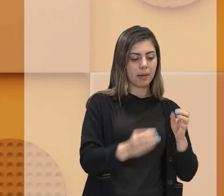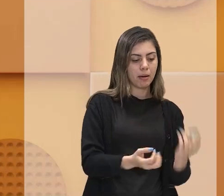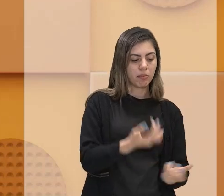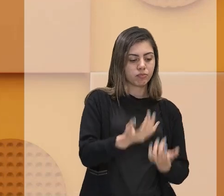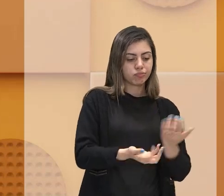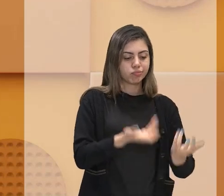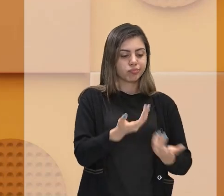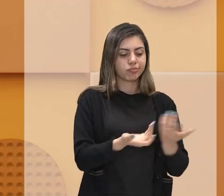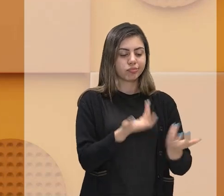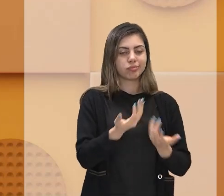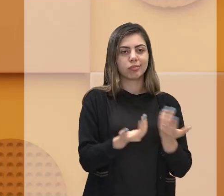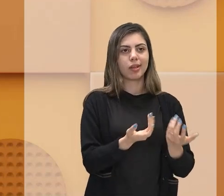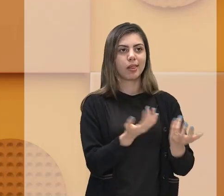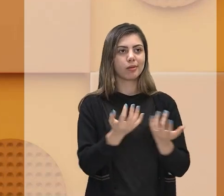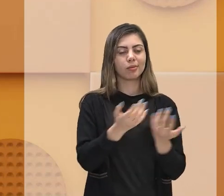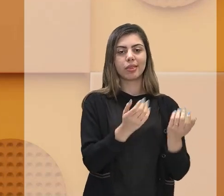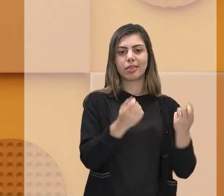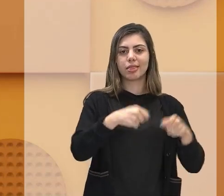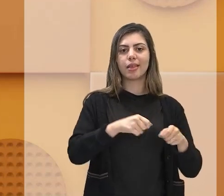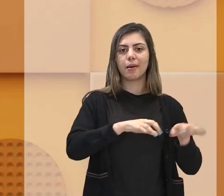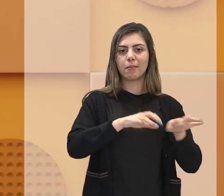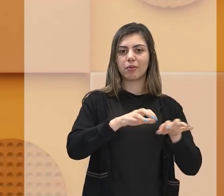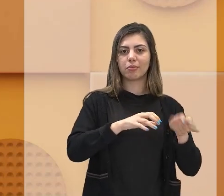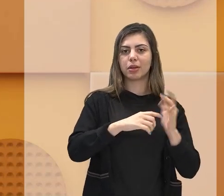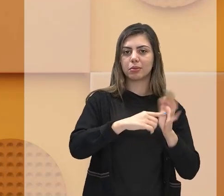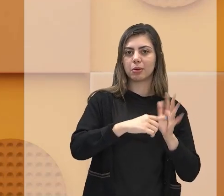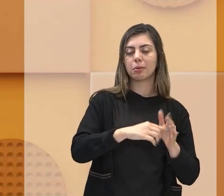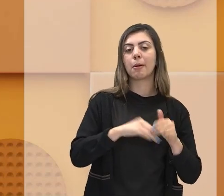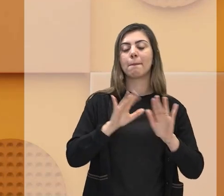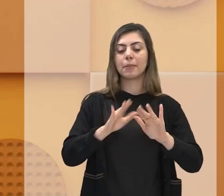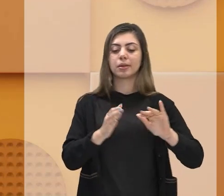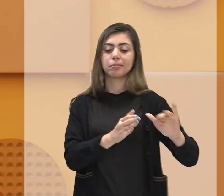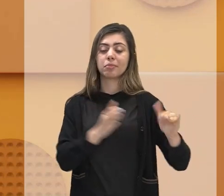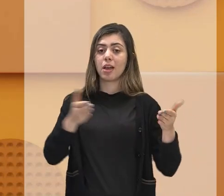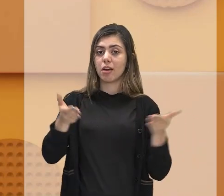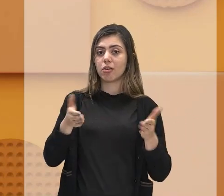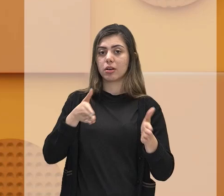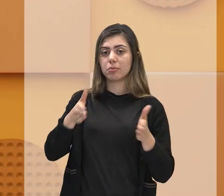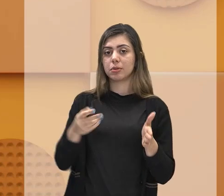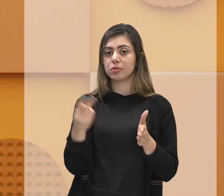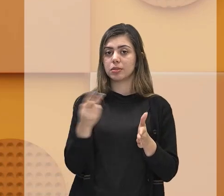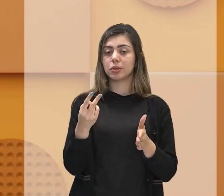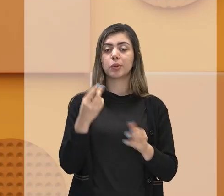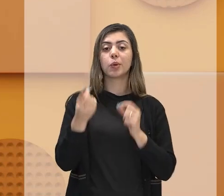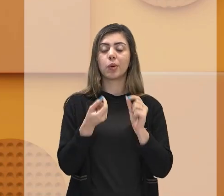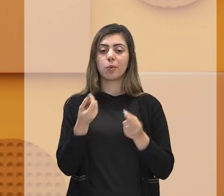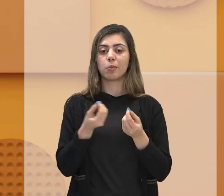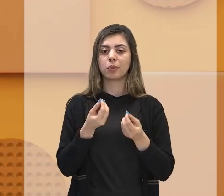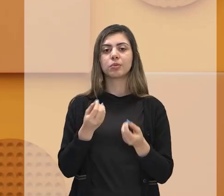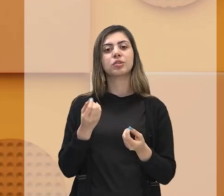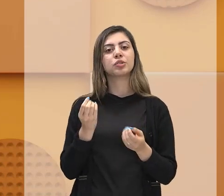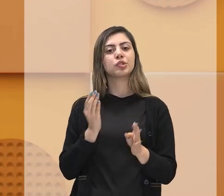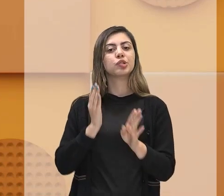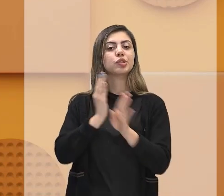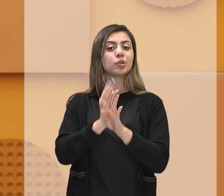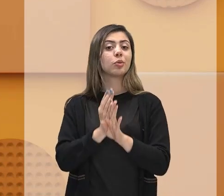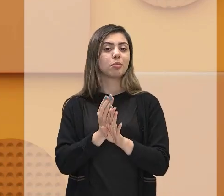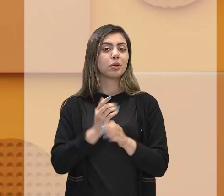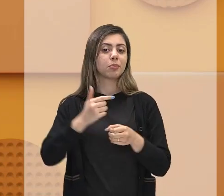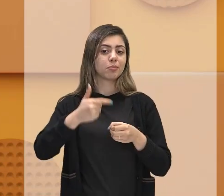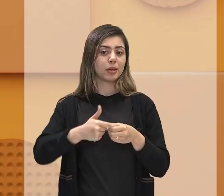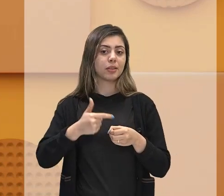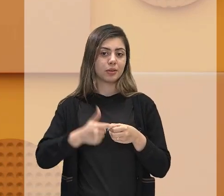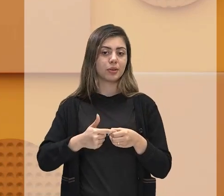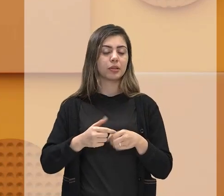para gerar o vapor e gerar movimento, nesse segundo momento nós vamos ter a descoberta do petróleo, que uma vez que passa pelo processo